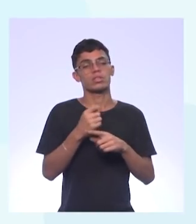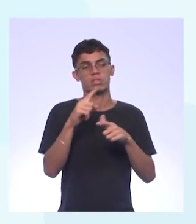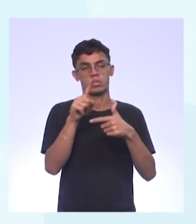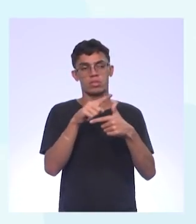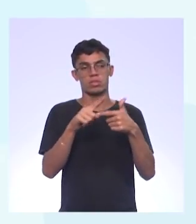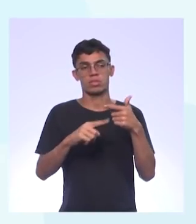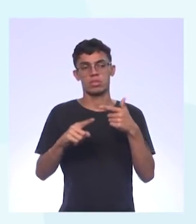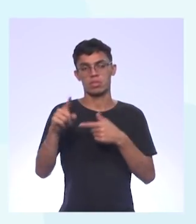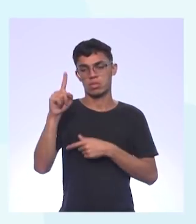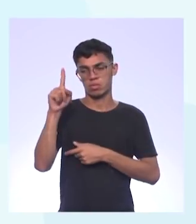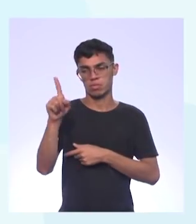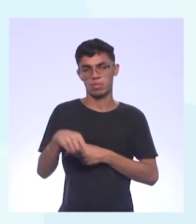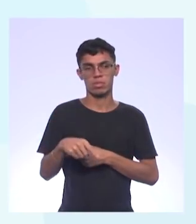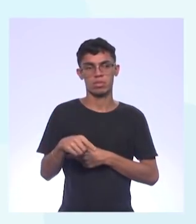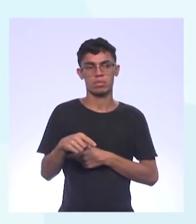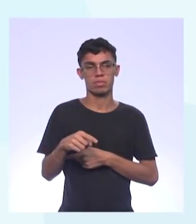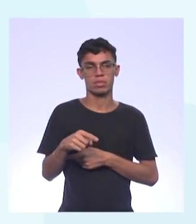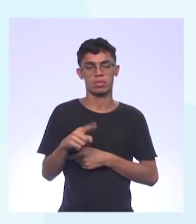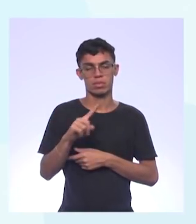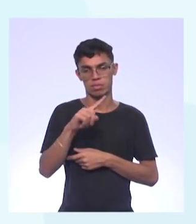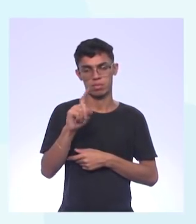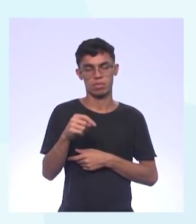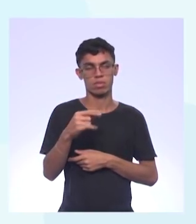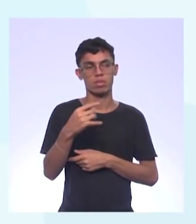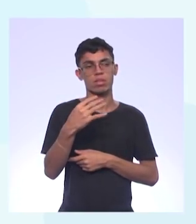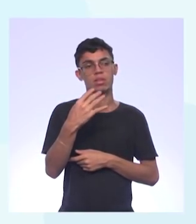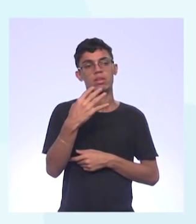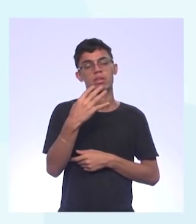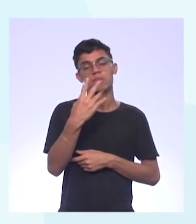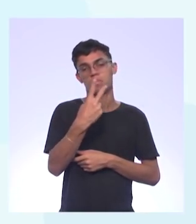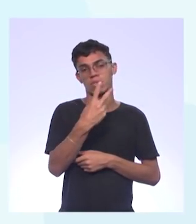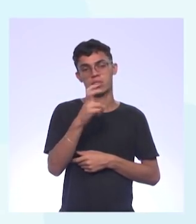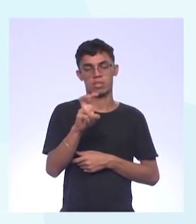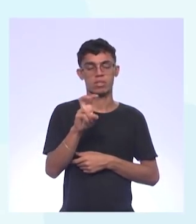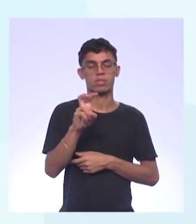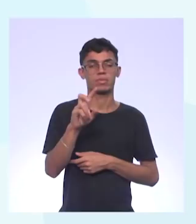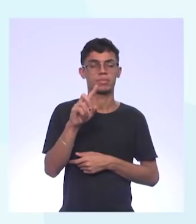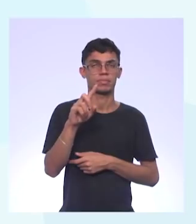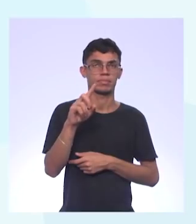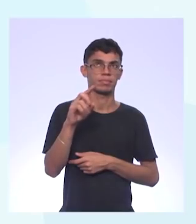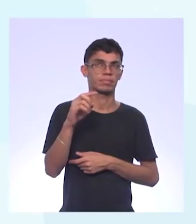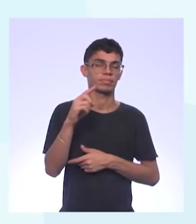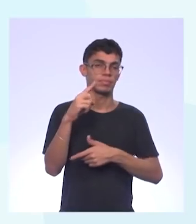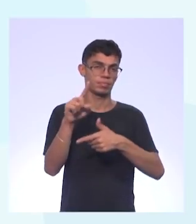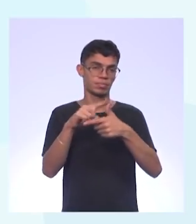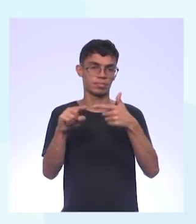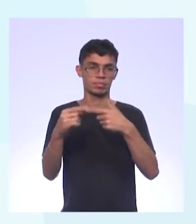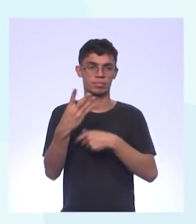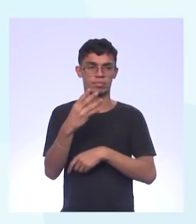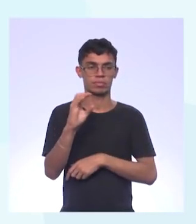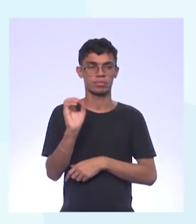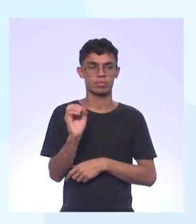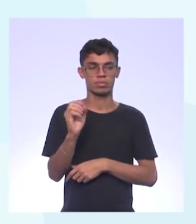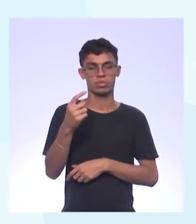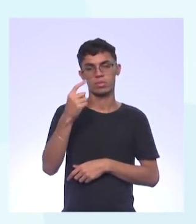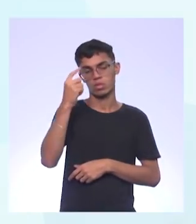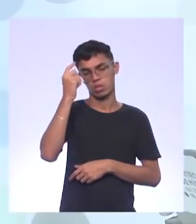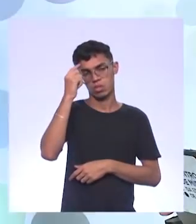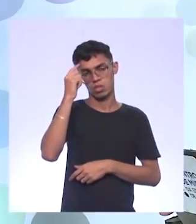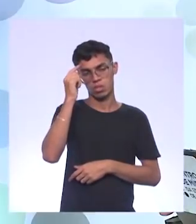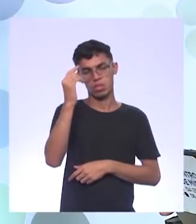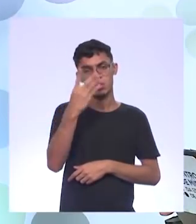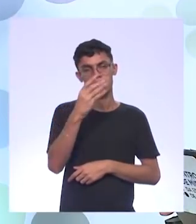ó e portanto a gente tem aí 40 / 25 quer dizer 25 dividido por 40 então eu vou pensar o seguinte